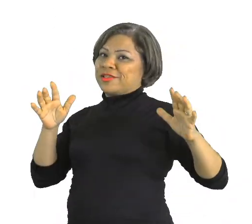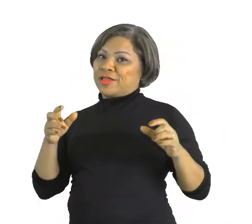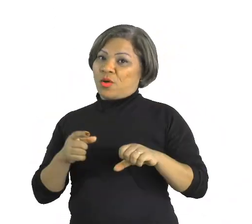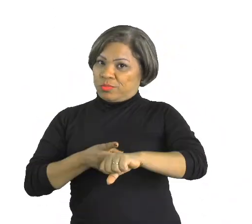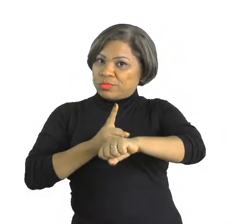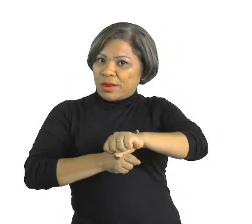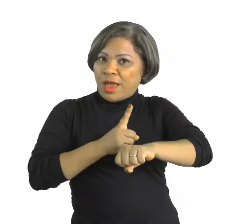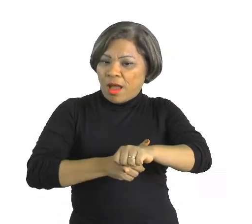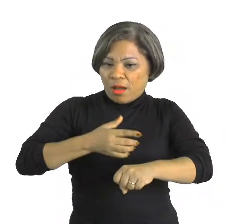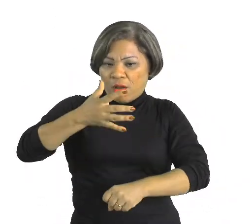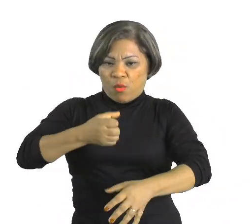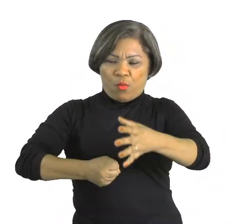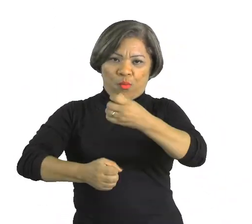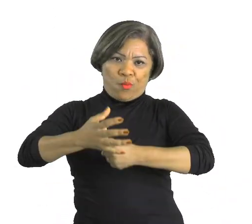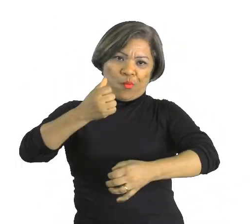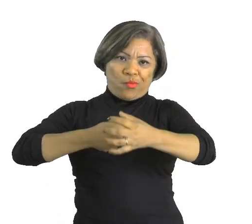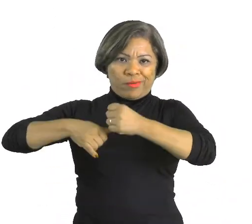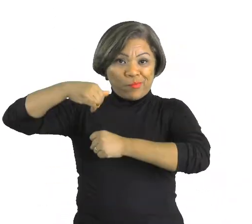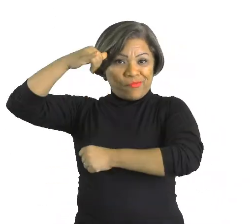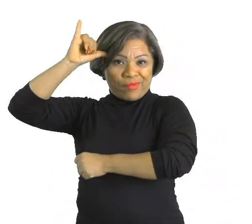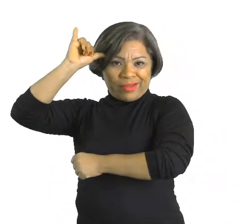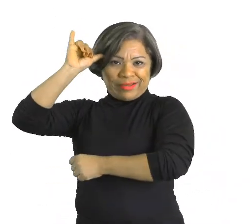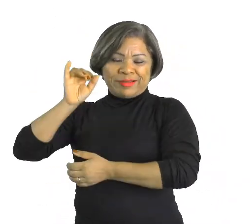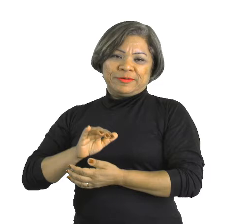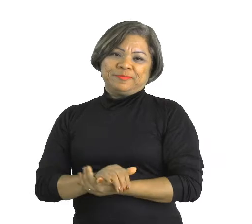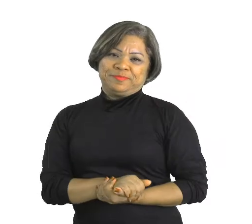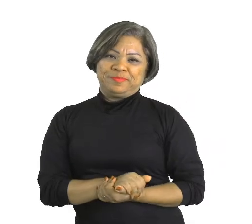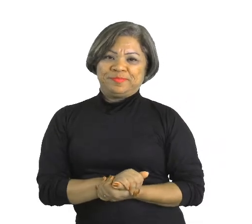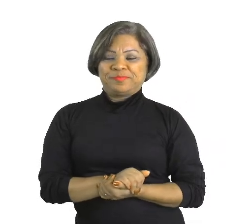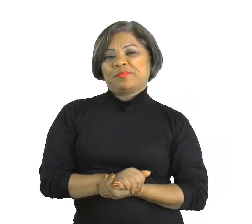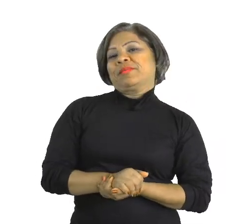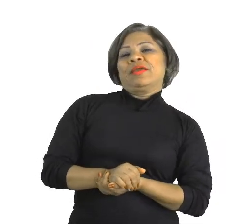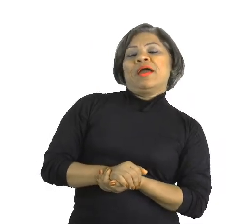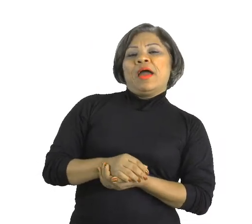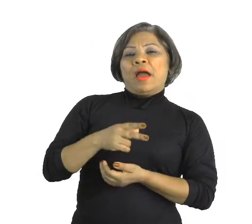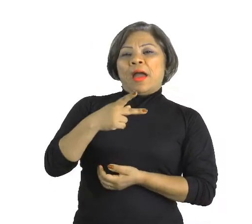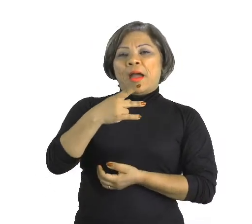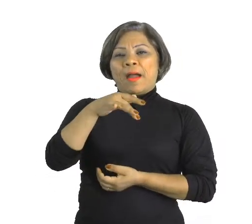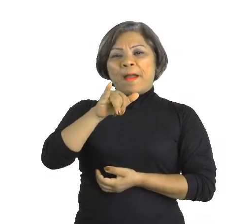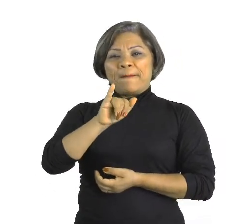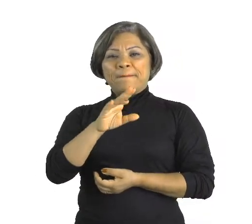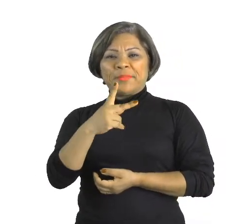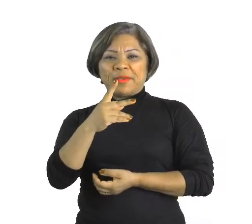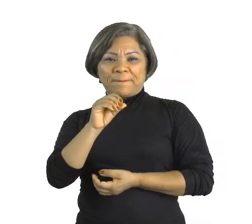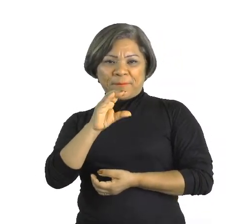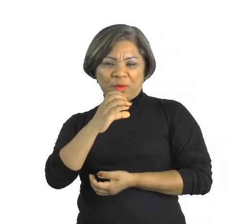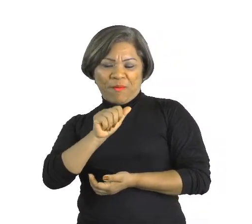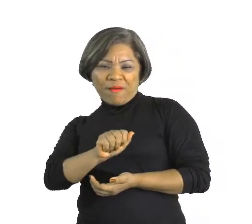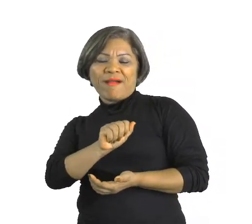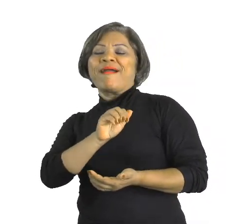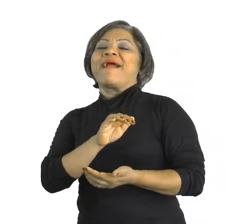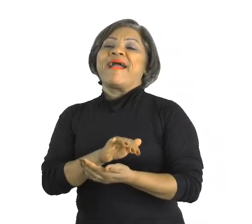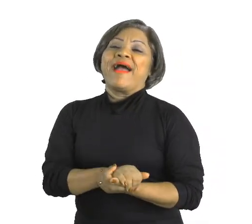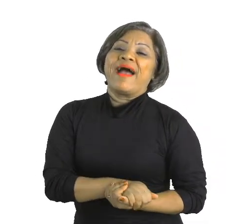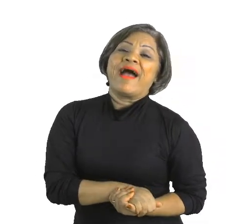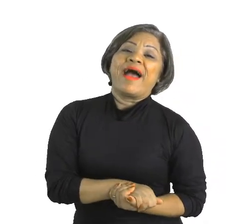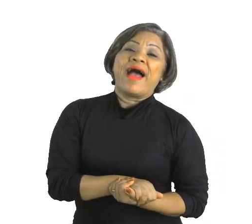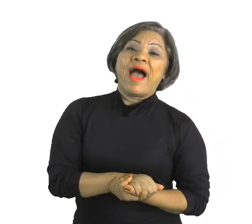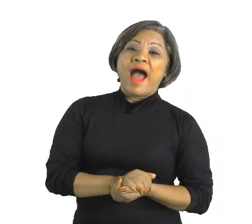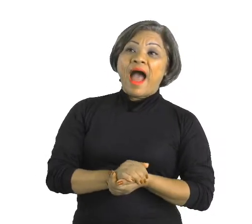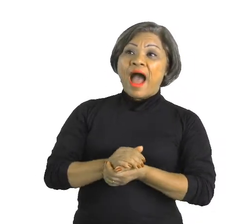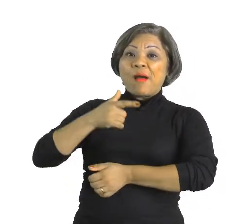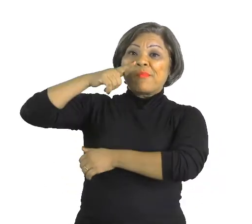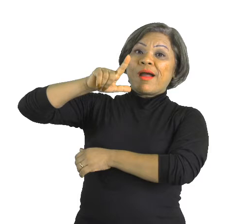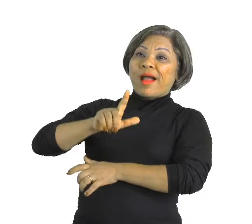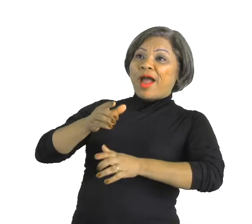Pipoca era tão simpática que até ganhou o prêmio de galinha mais amável